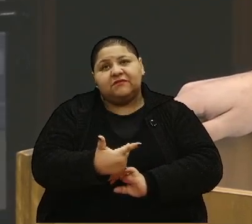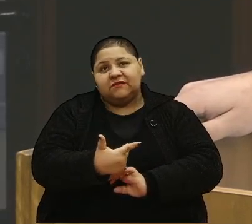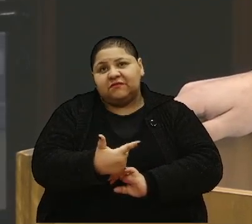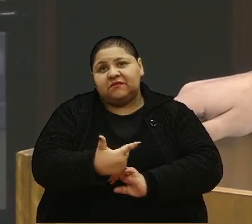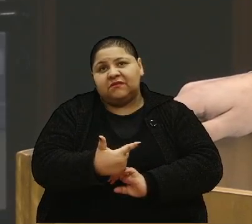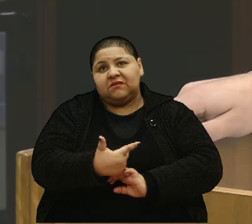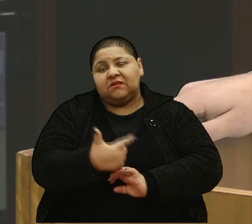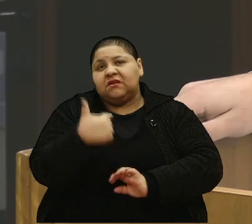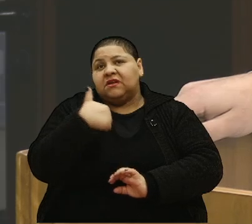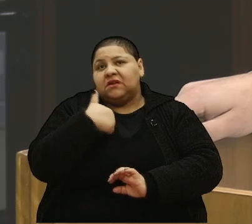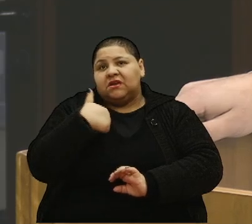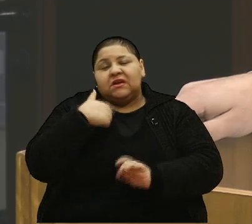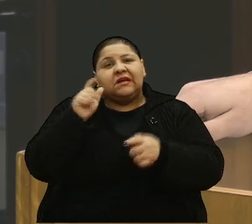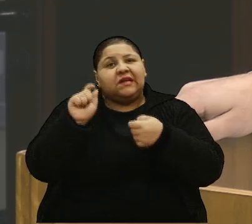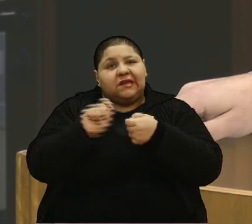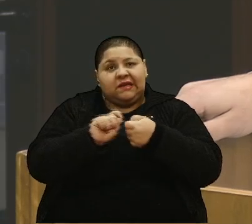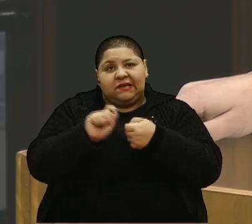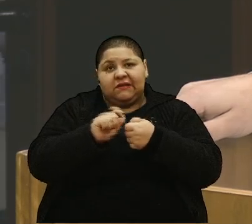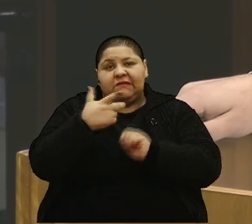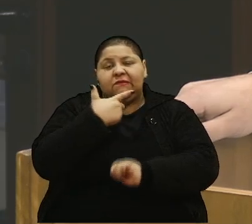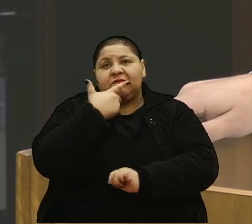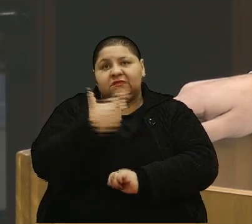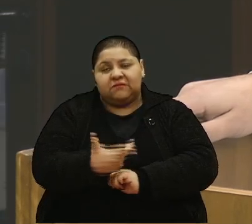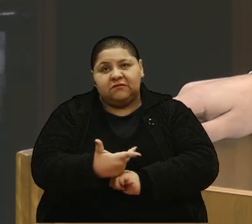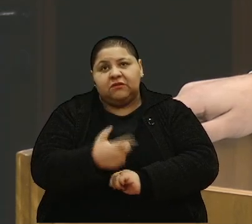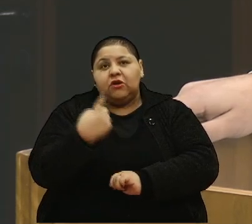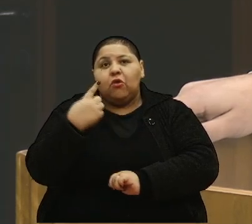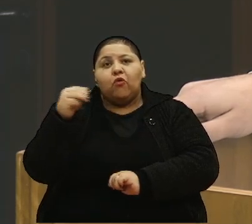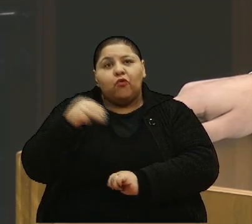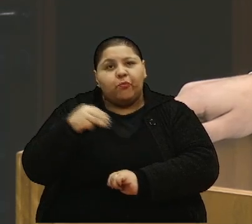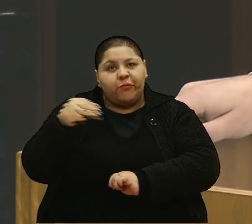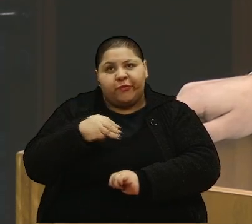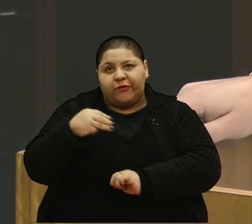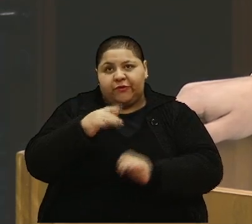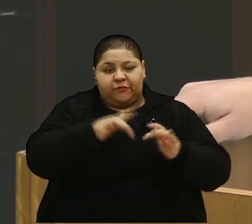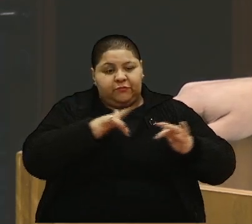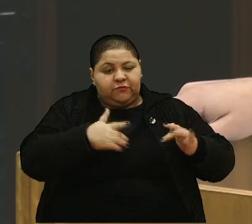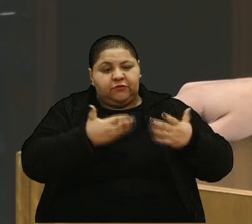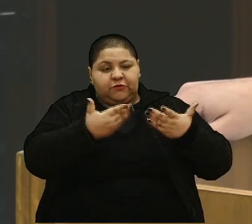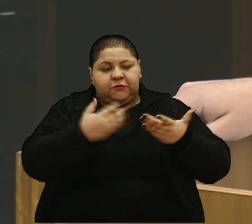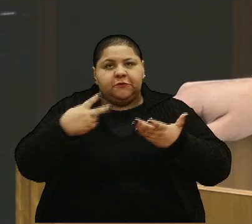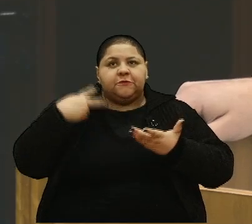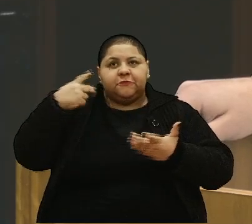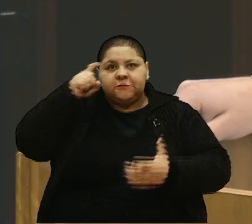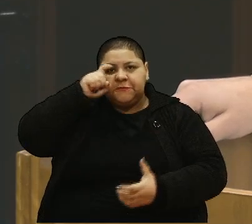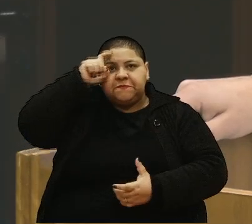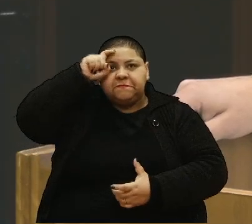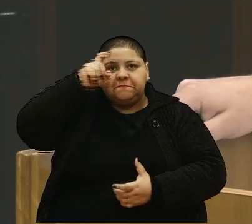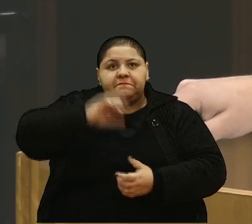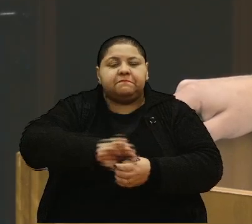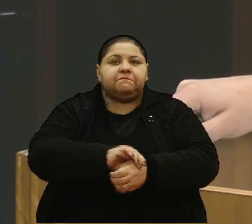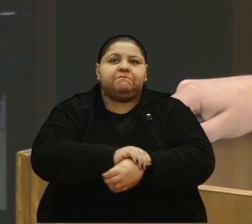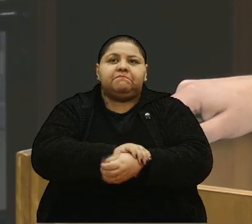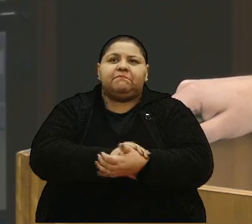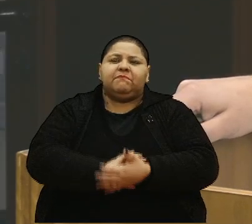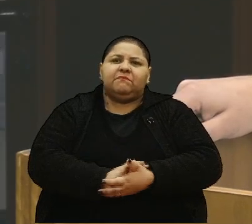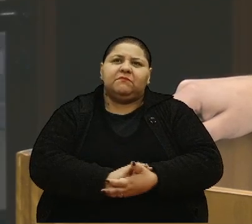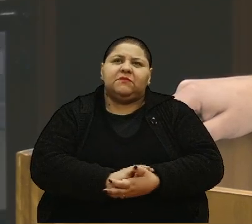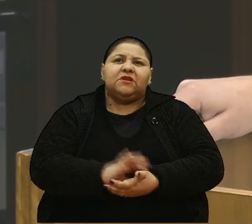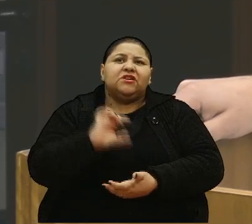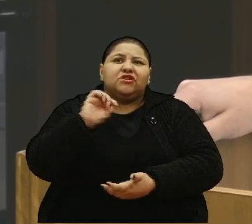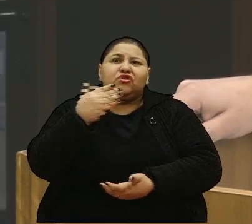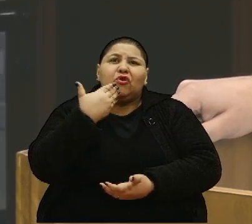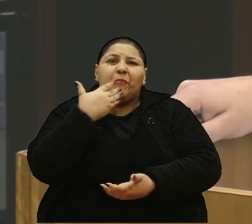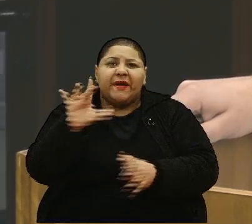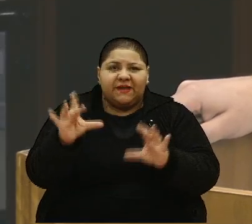eu até fiz a minha manifestação num minuto ali, em solidariedade ao vereador Bizi. Só peço